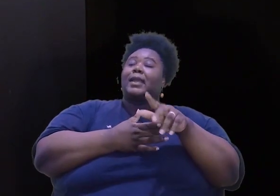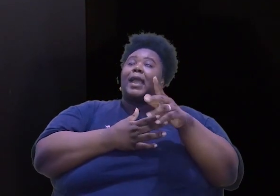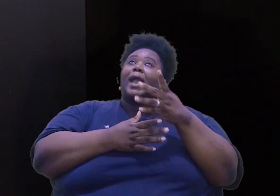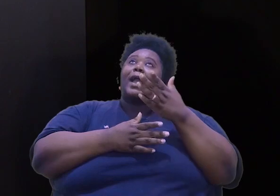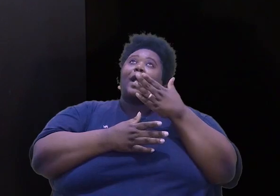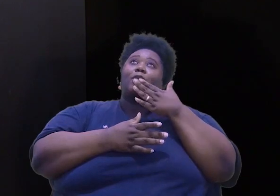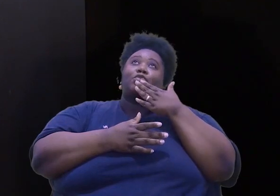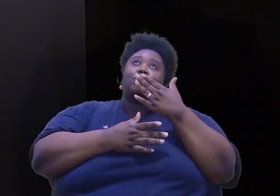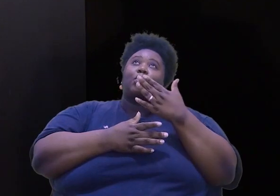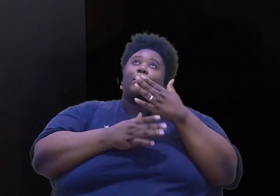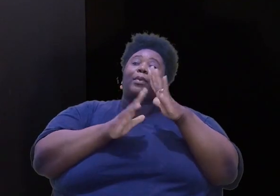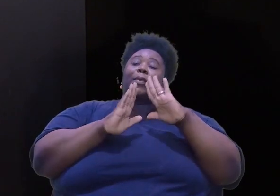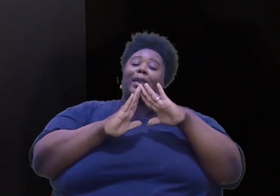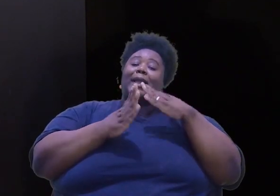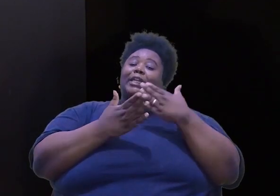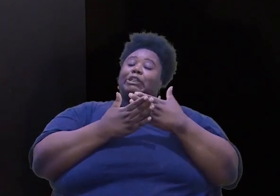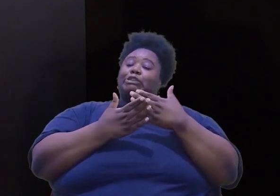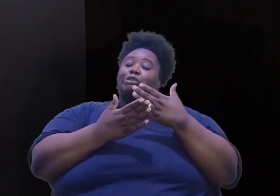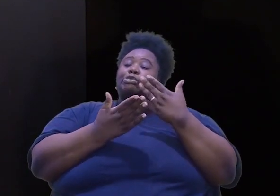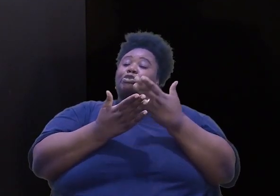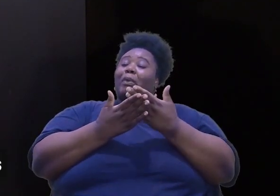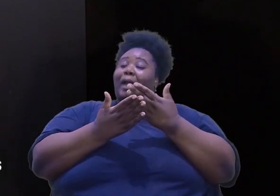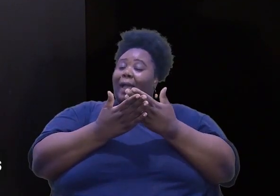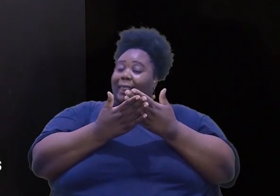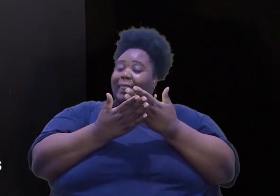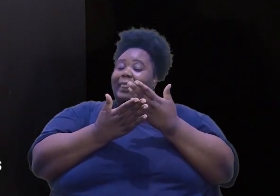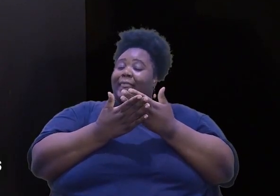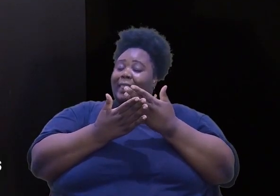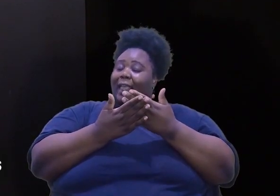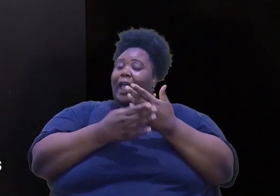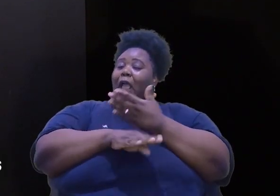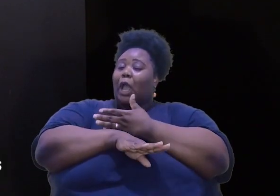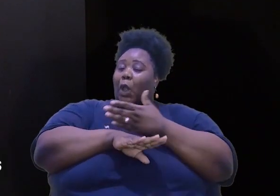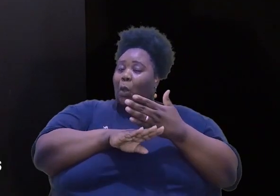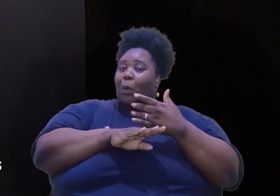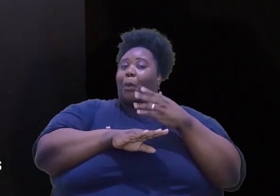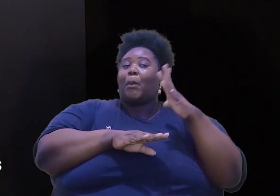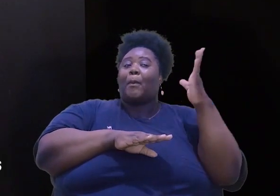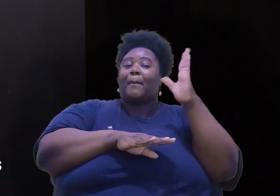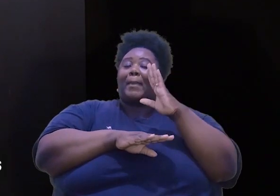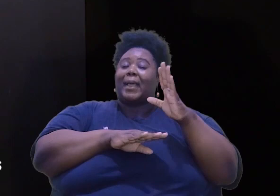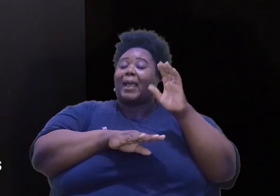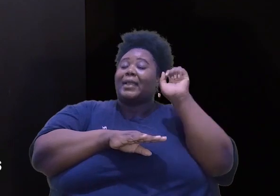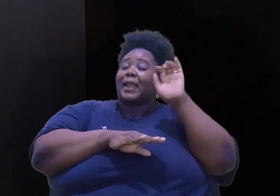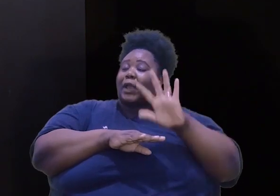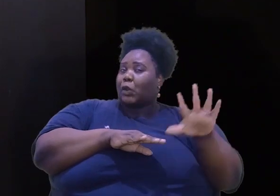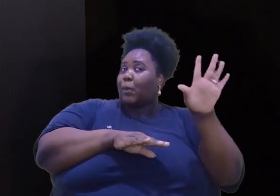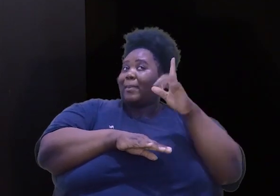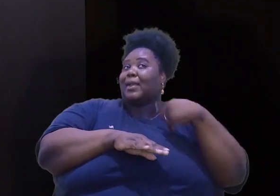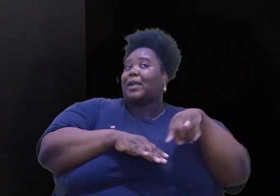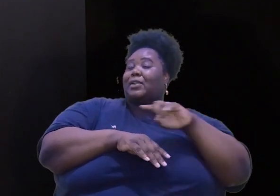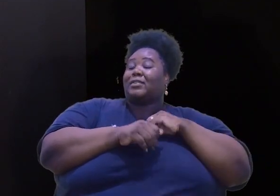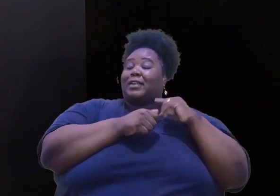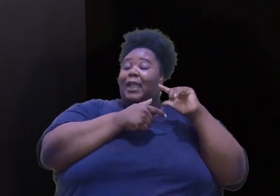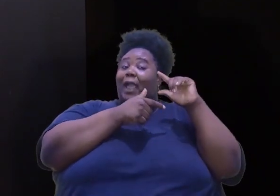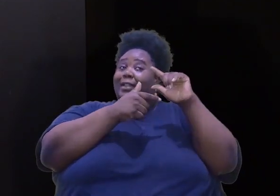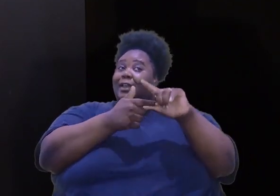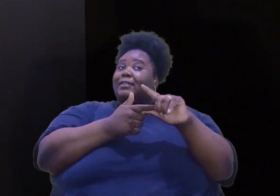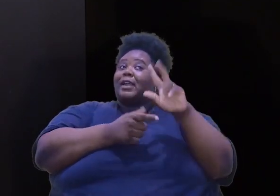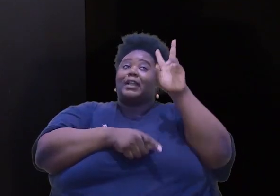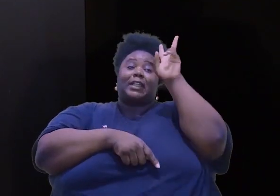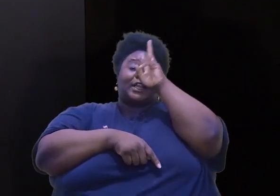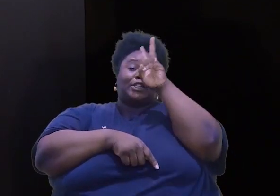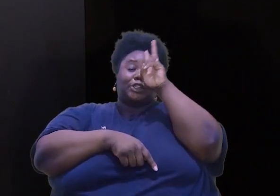de educação branco-europeia, né? E que nós temos também as tradições da fabulação,